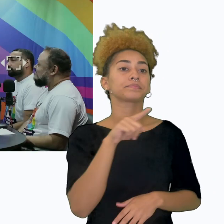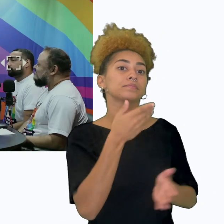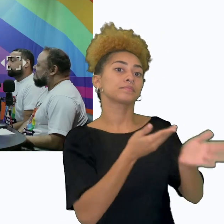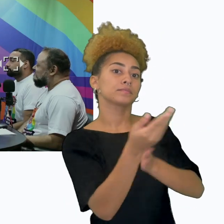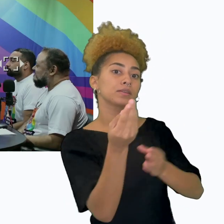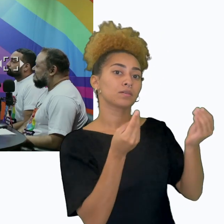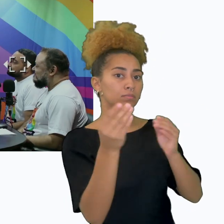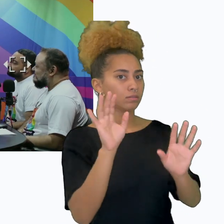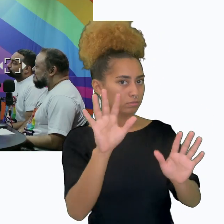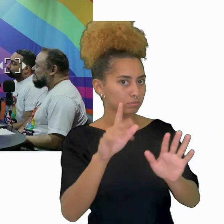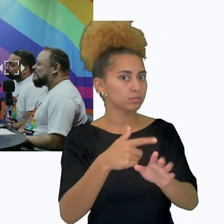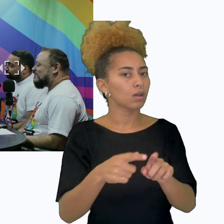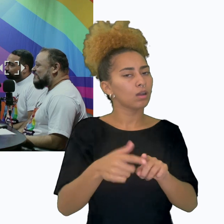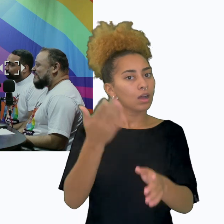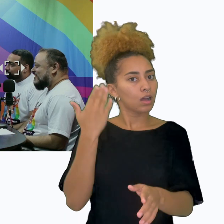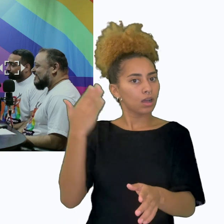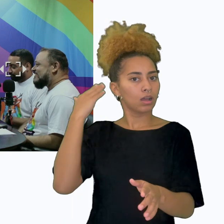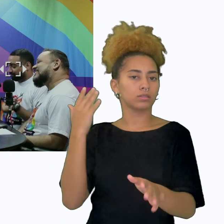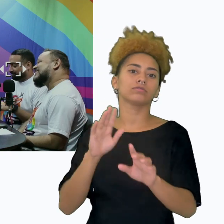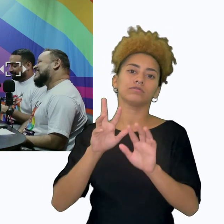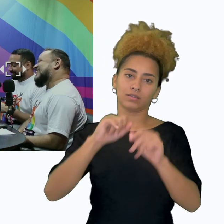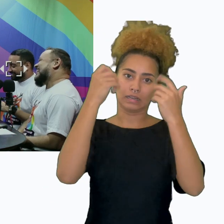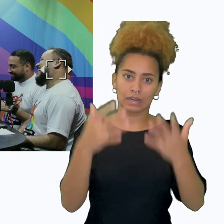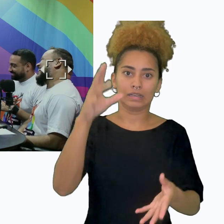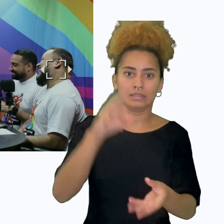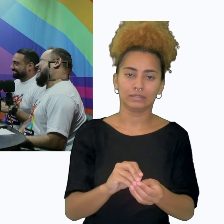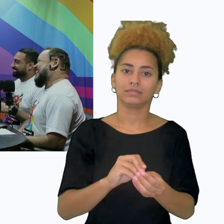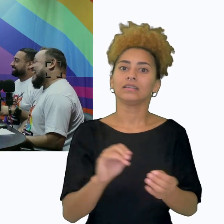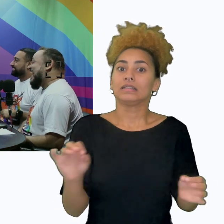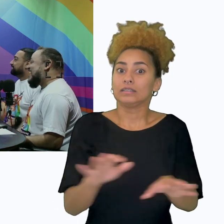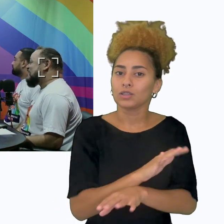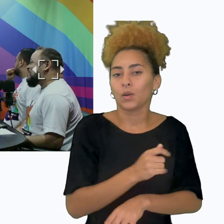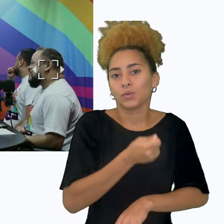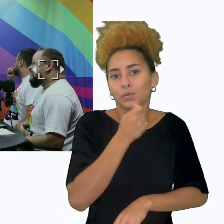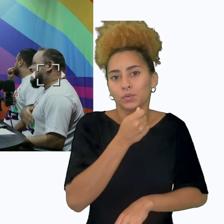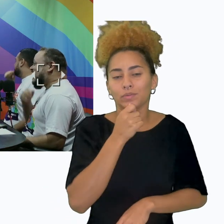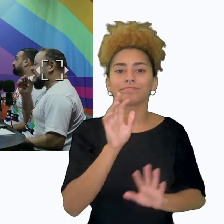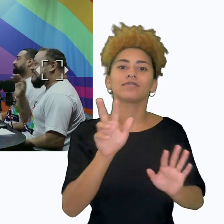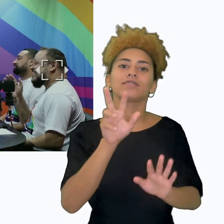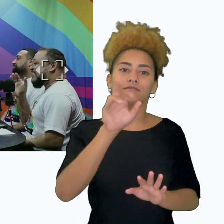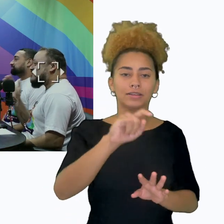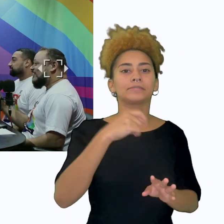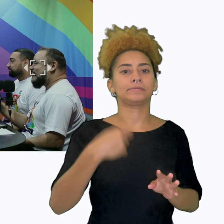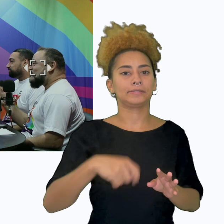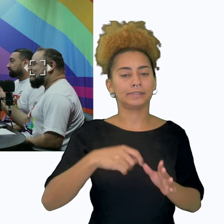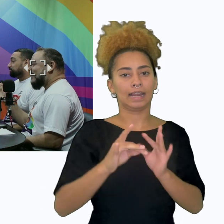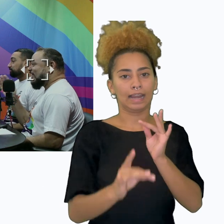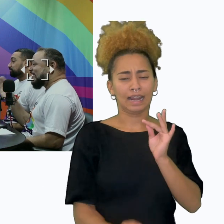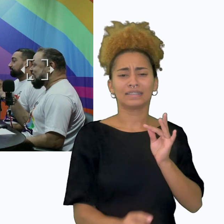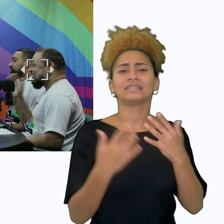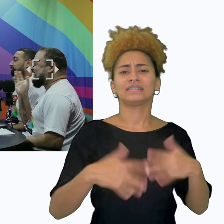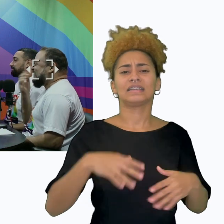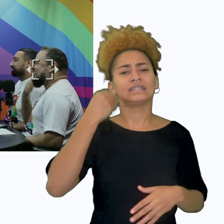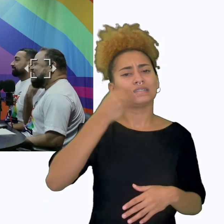E tu, como é que tu começou? Esse foi só o prefácio da minha vida, viu? O episódio inteiro dava pra ser 3 com a Lena e 4 com a Laila,